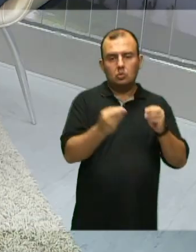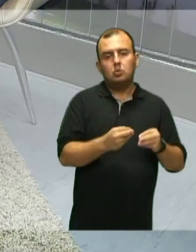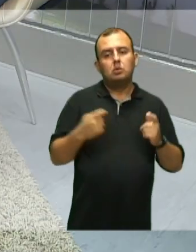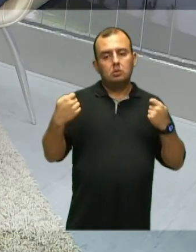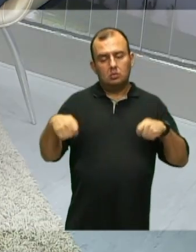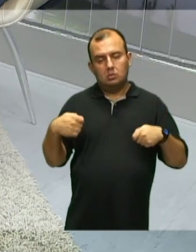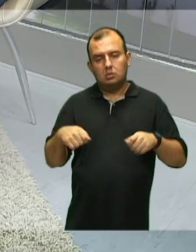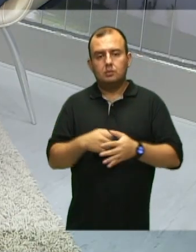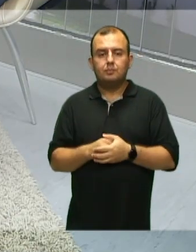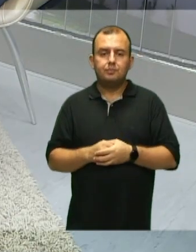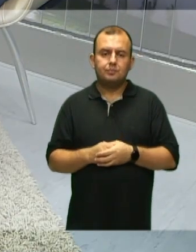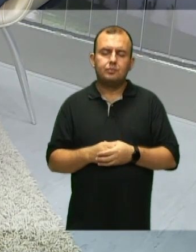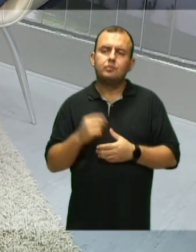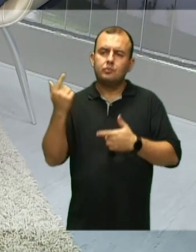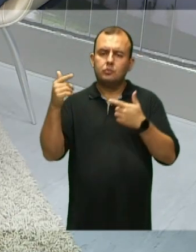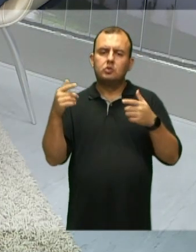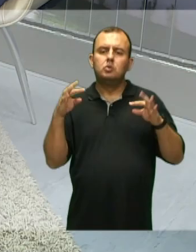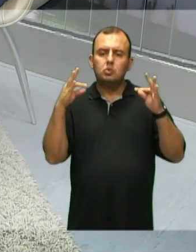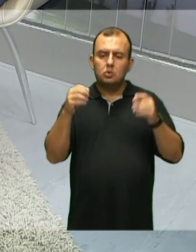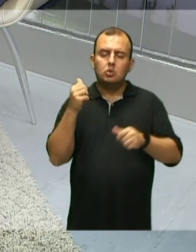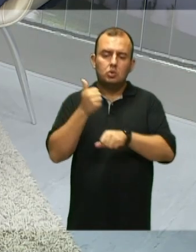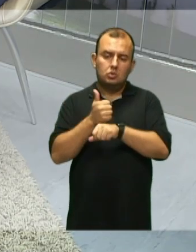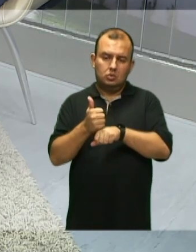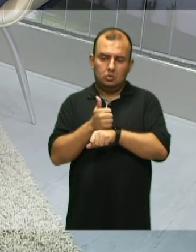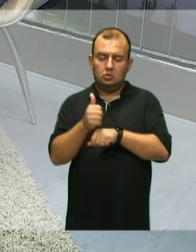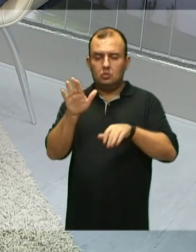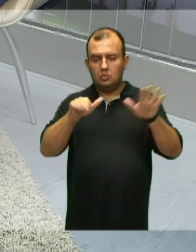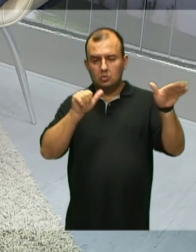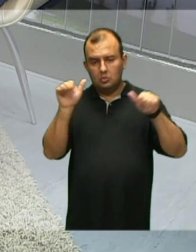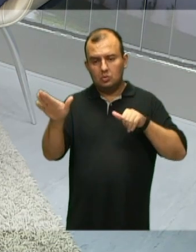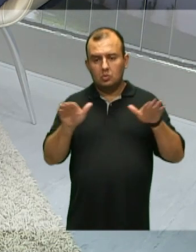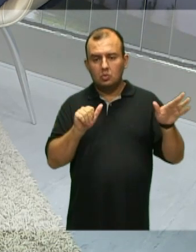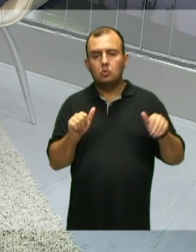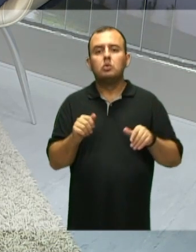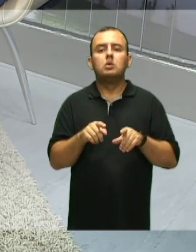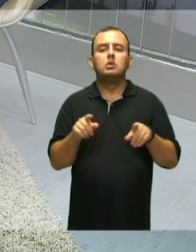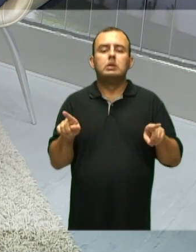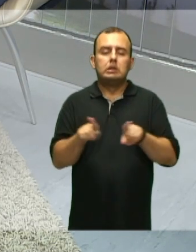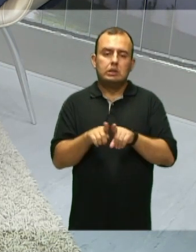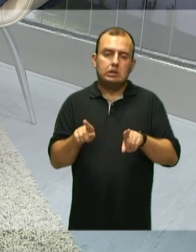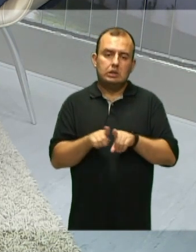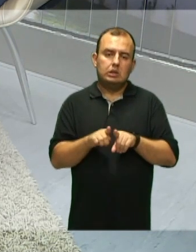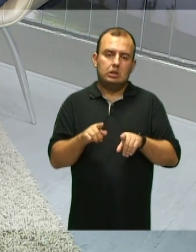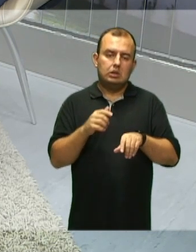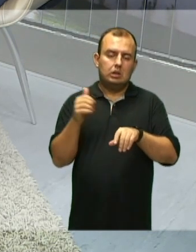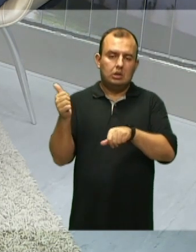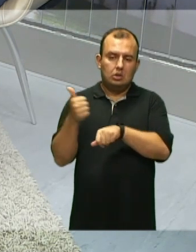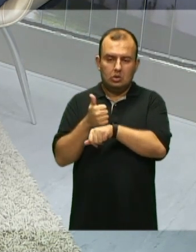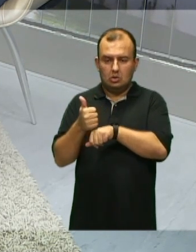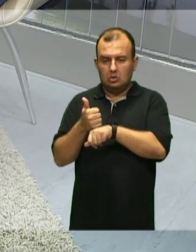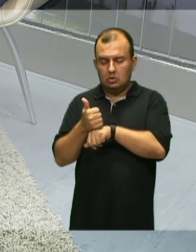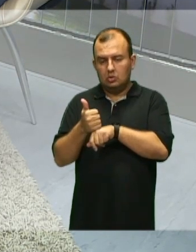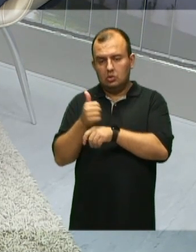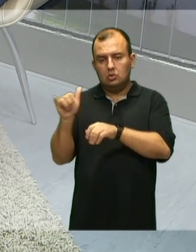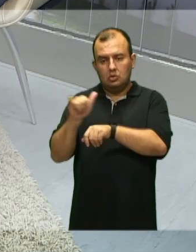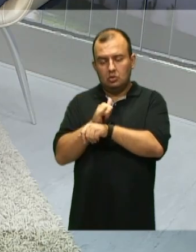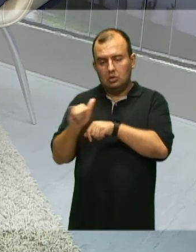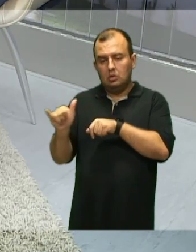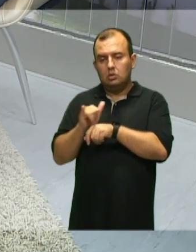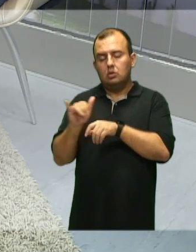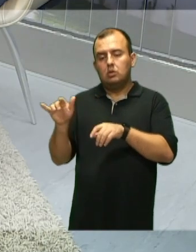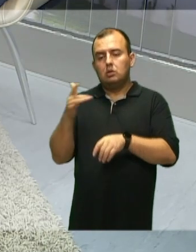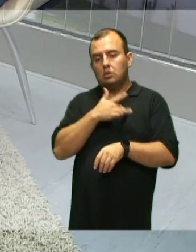devida Entre todos os profissionais que fizeram o concurso e os Agentes de estratégia de saúde da família agente